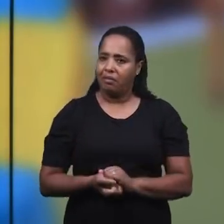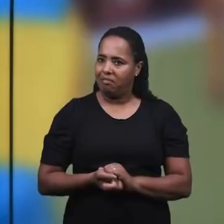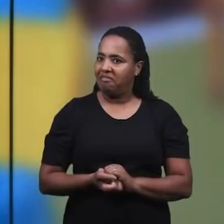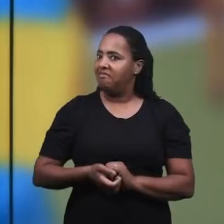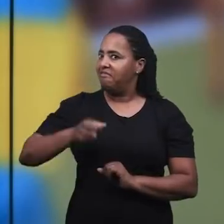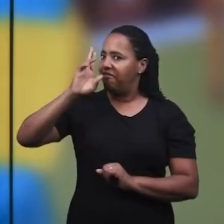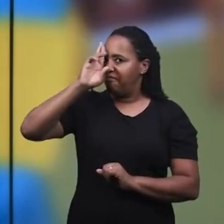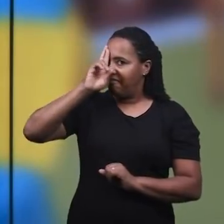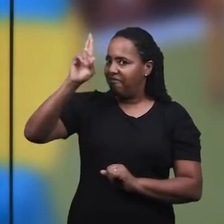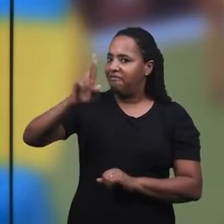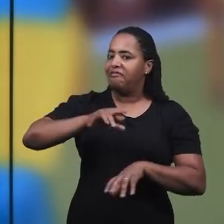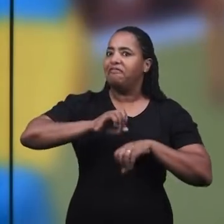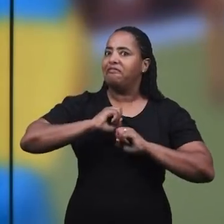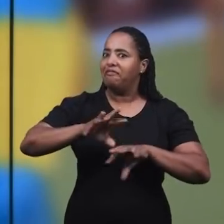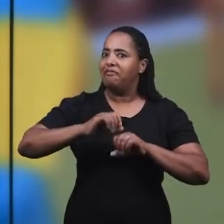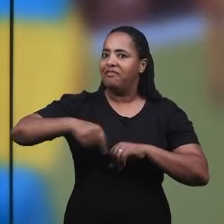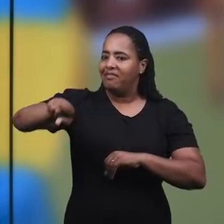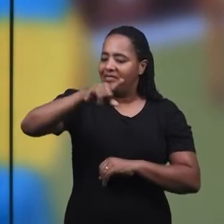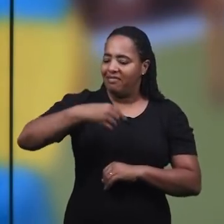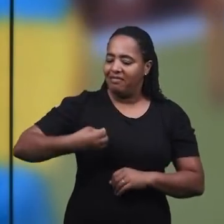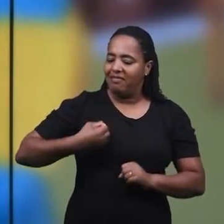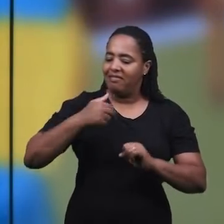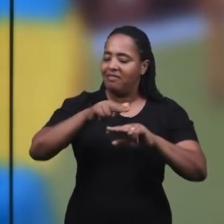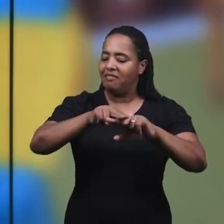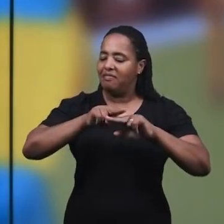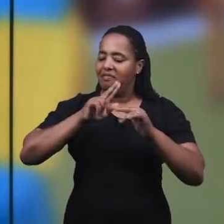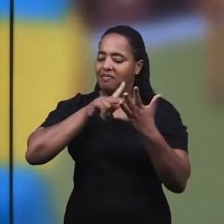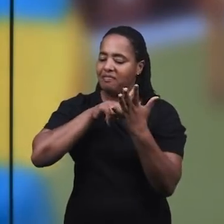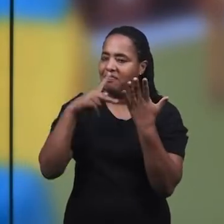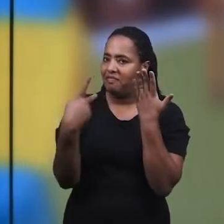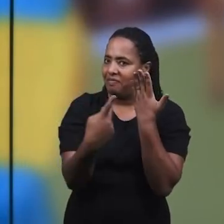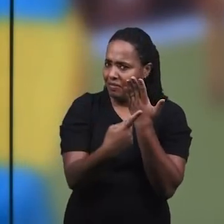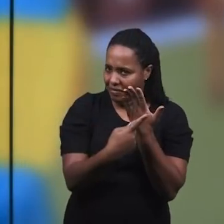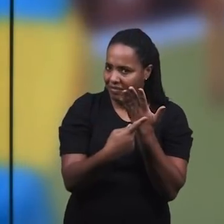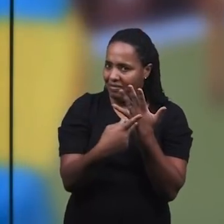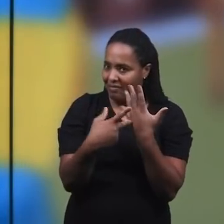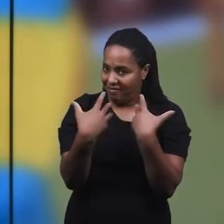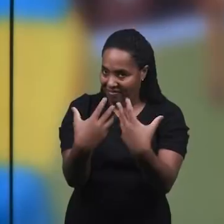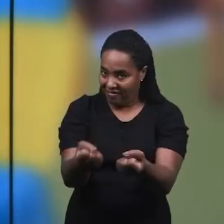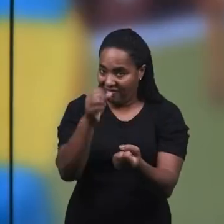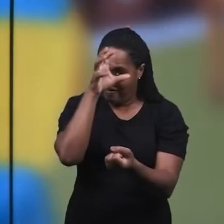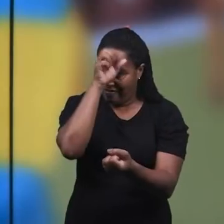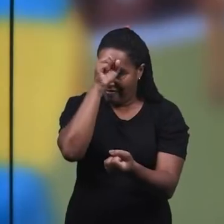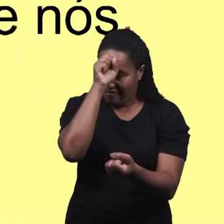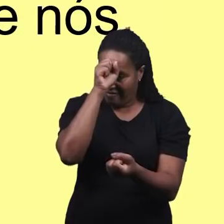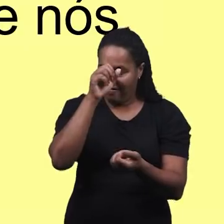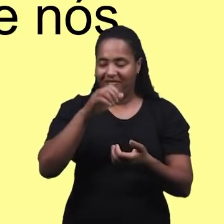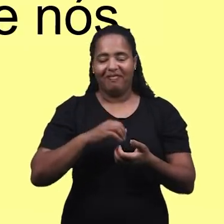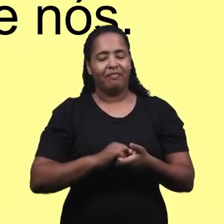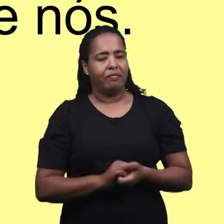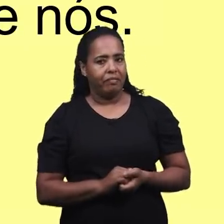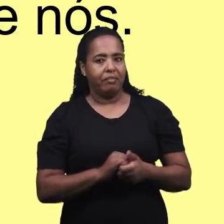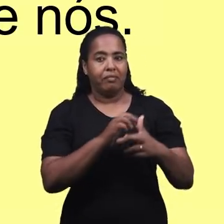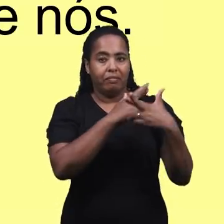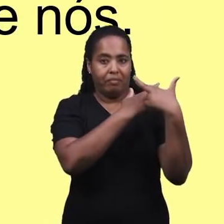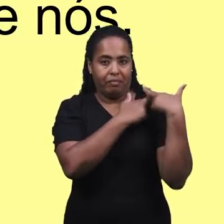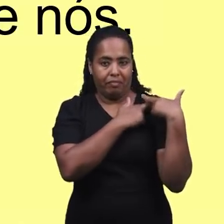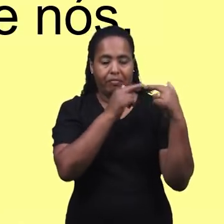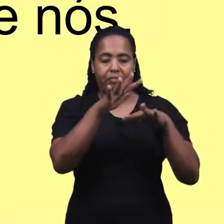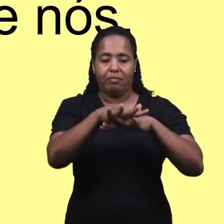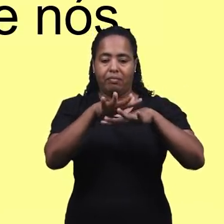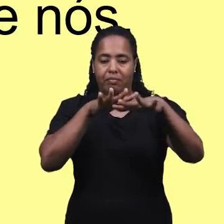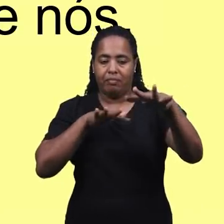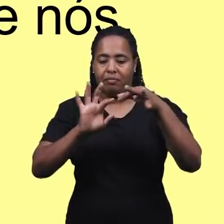um ensino para nós através dessa parábola. Vamos aprender? O dono da vinha